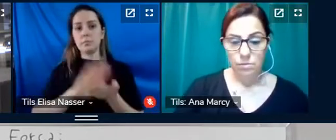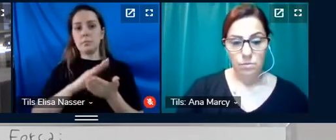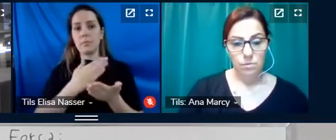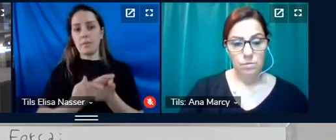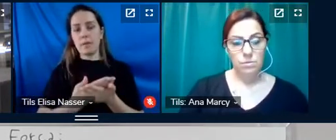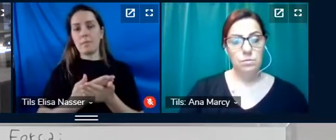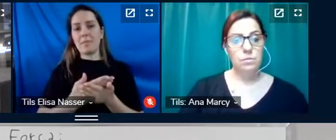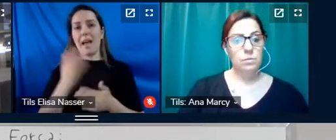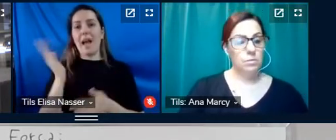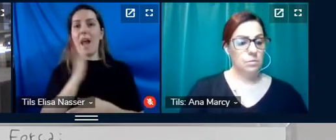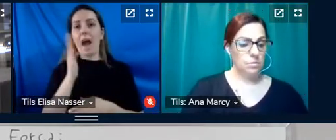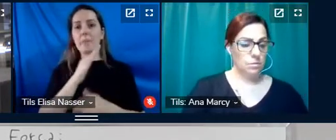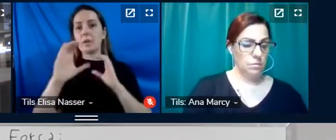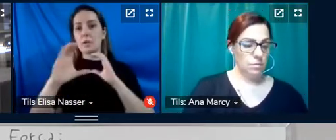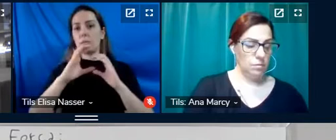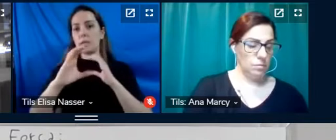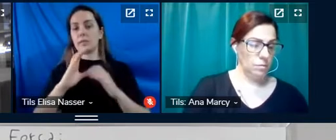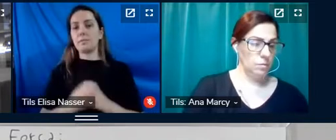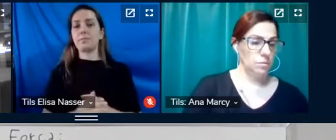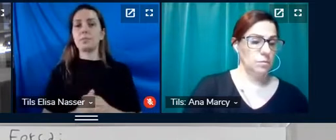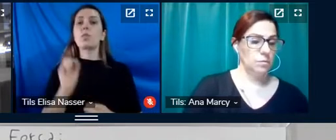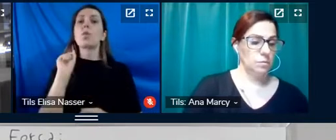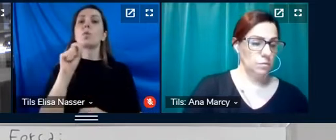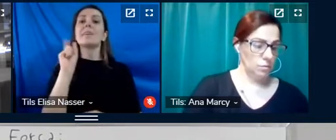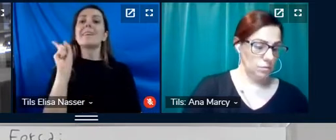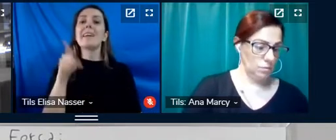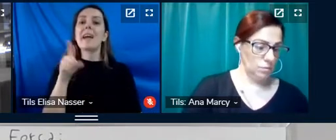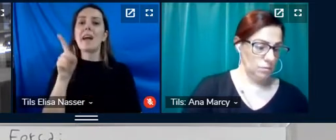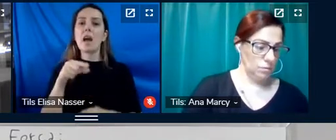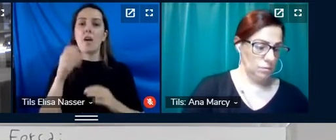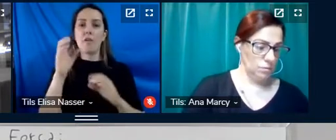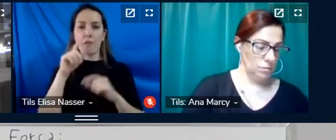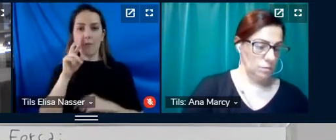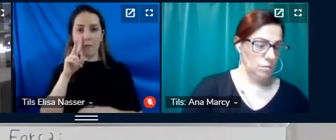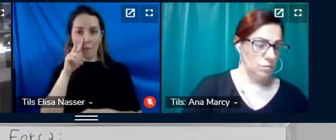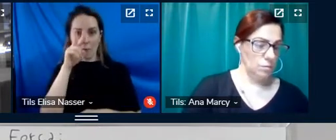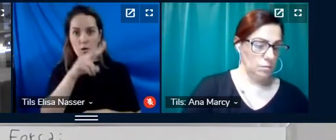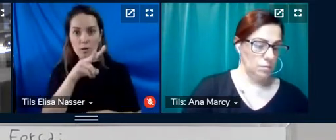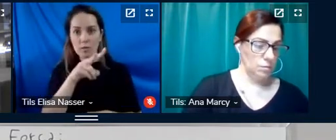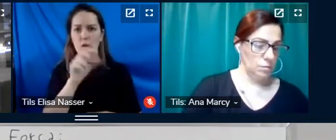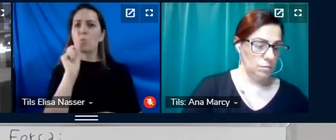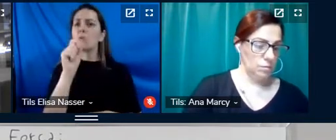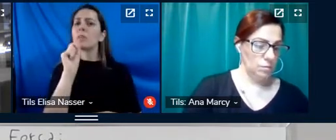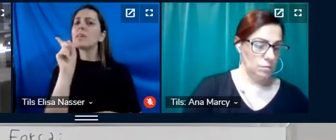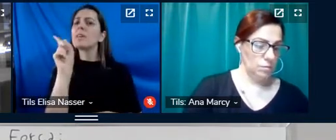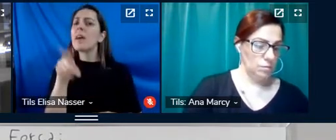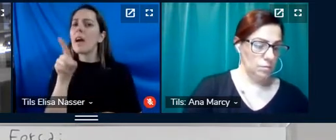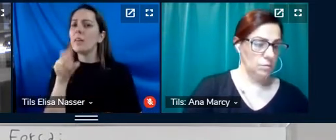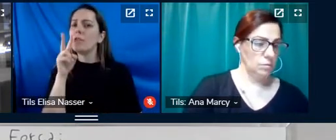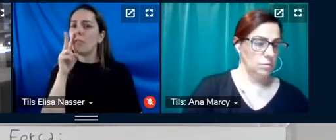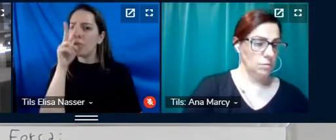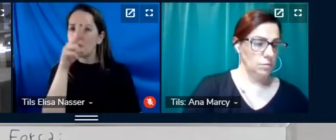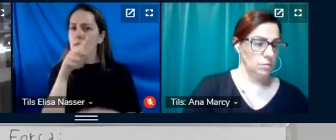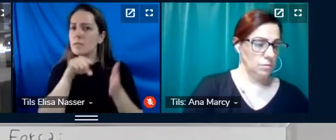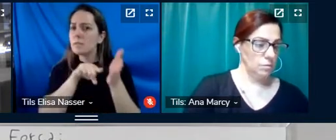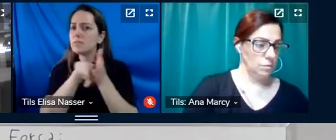Certo, gente? Então vamos falar hoje sobre o que é força. Força. O que vocês acham que é força?